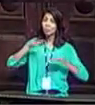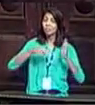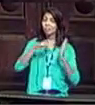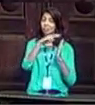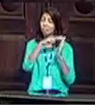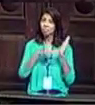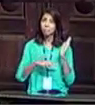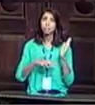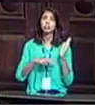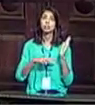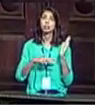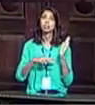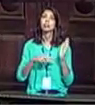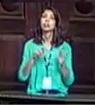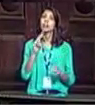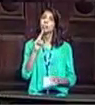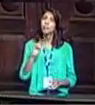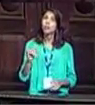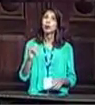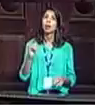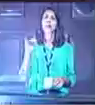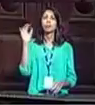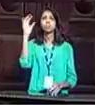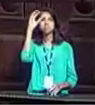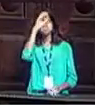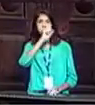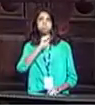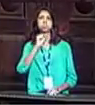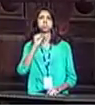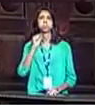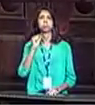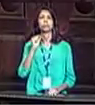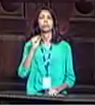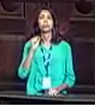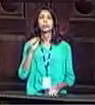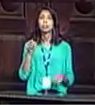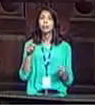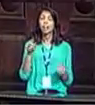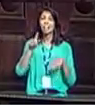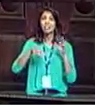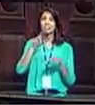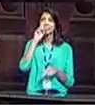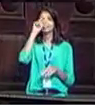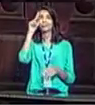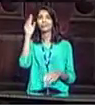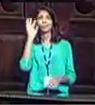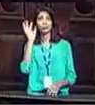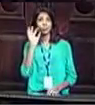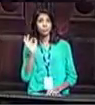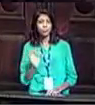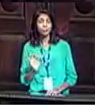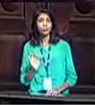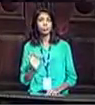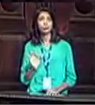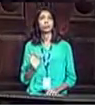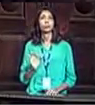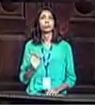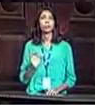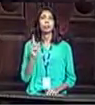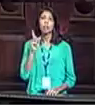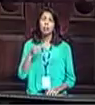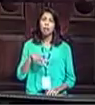leitura vai nos fazer compreender o equívoco da inobservância